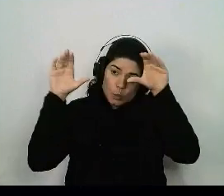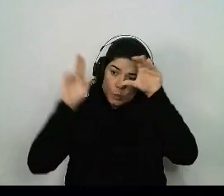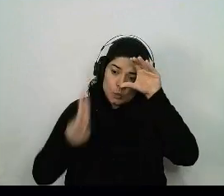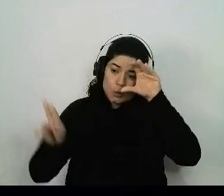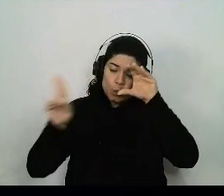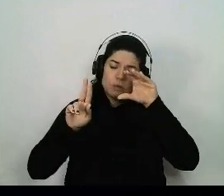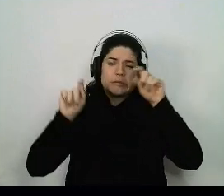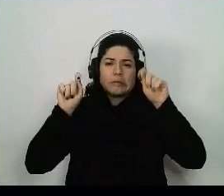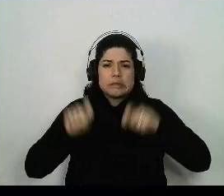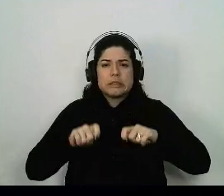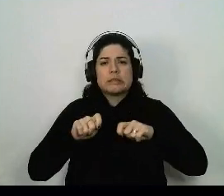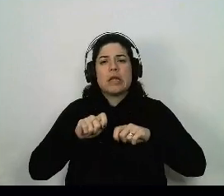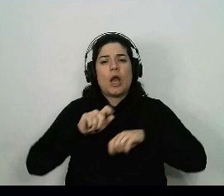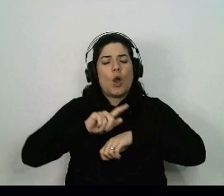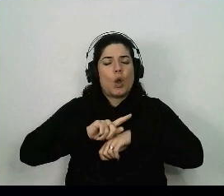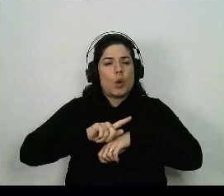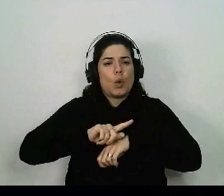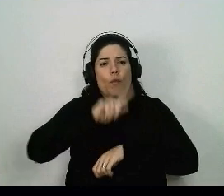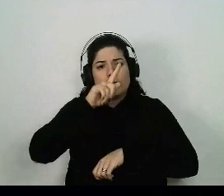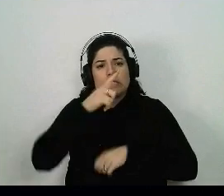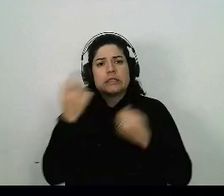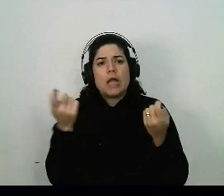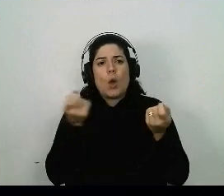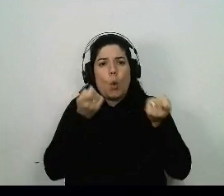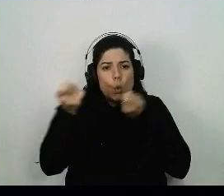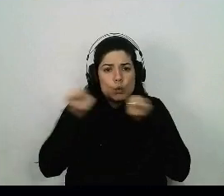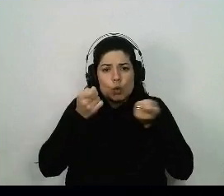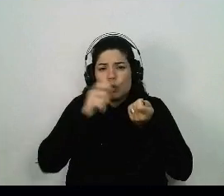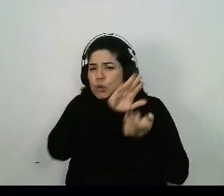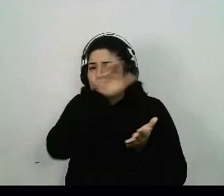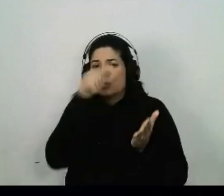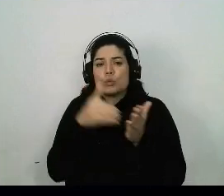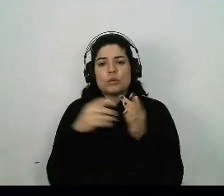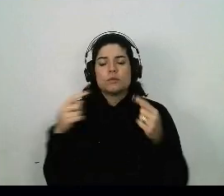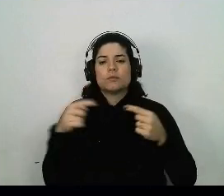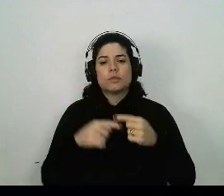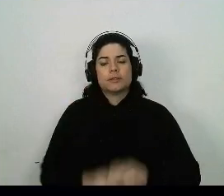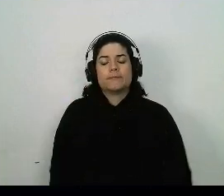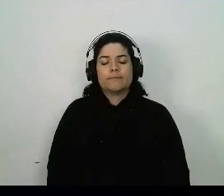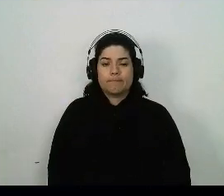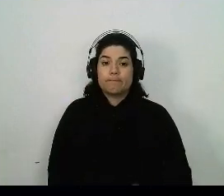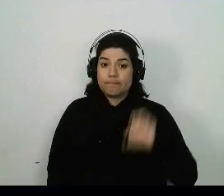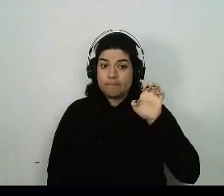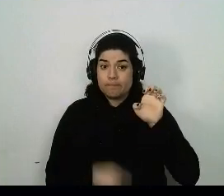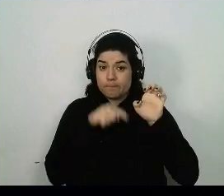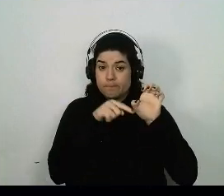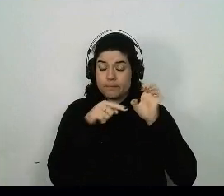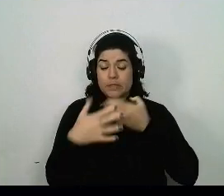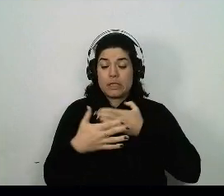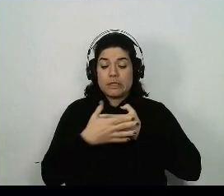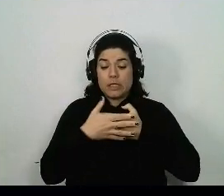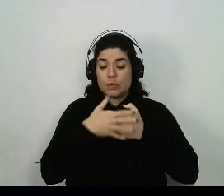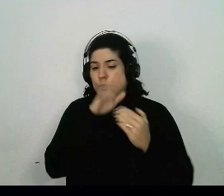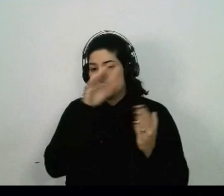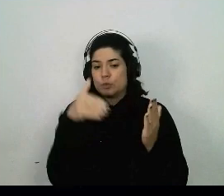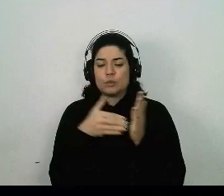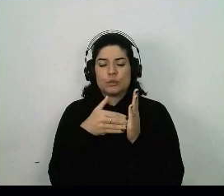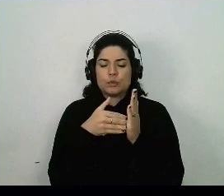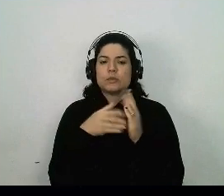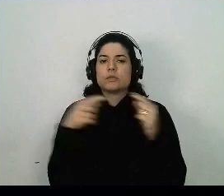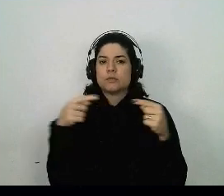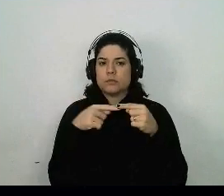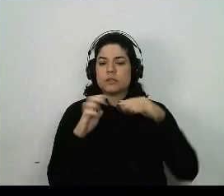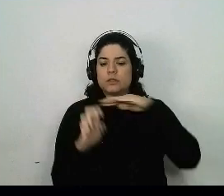escalabilidade, governança, controle, tudo. Então, o da esquerda, ele é um framework para toda organização, para adoção de nuvem. E o